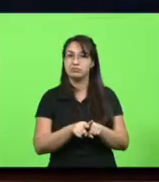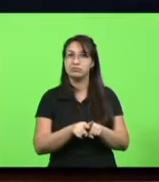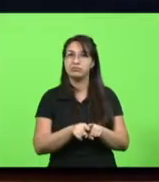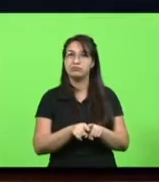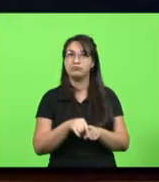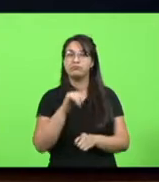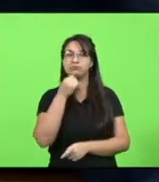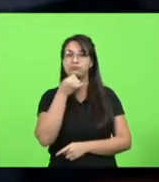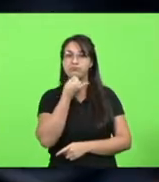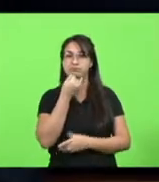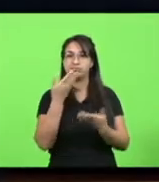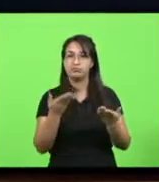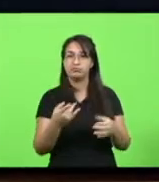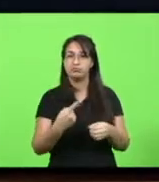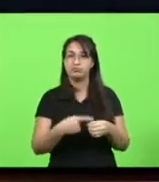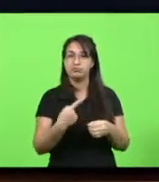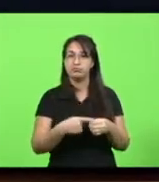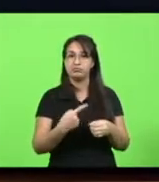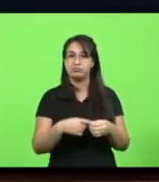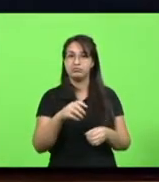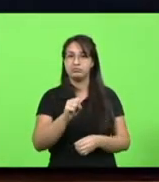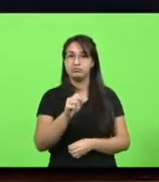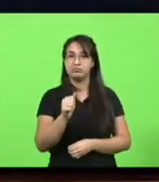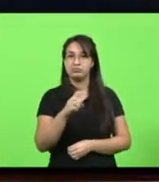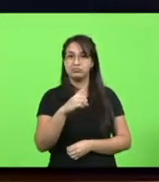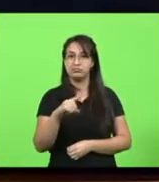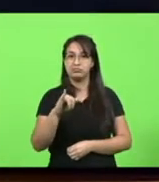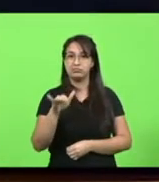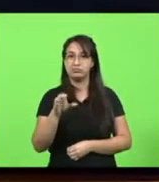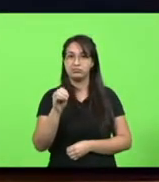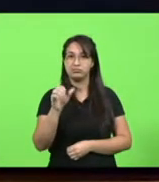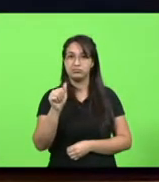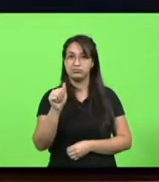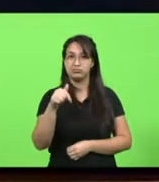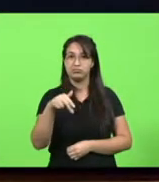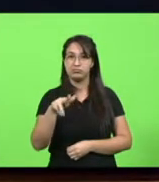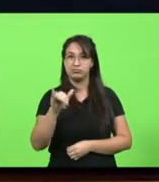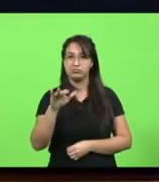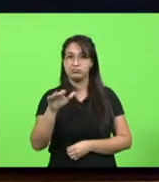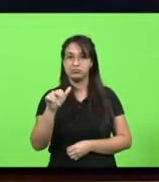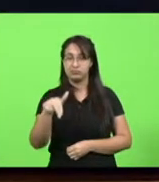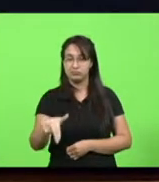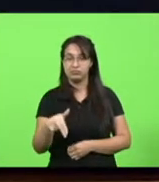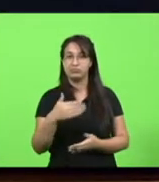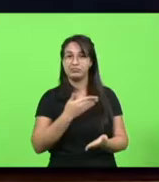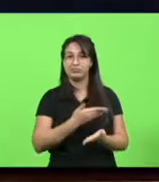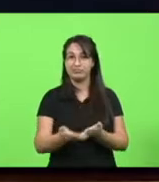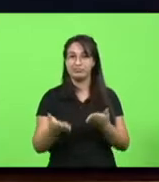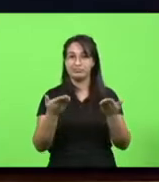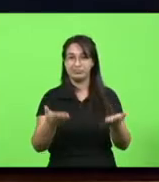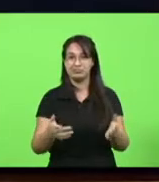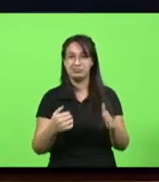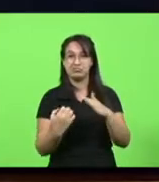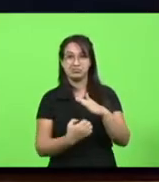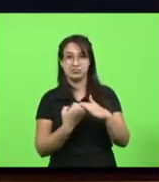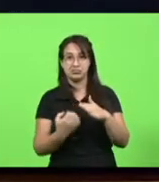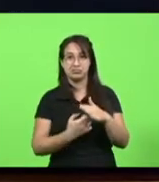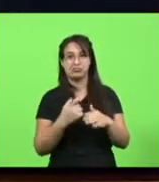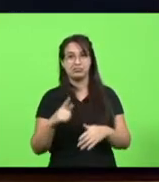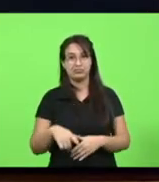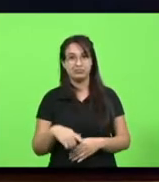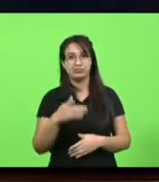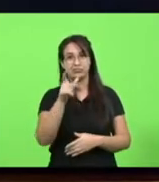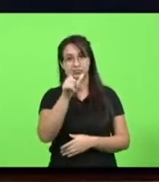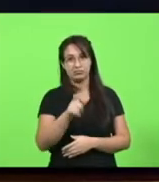à cidade de São Joaquim, no qual perdeu um grande radialista, um grande empresário, que é o Pirata, conhecido